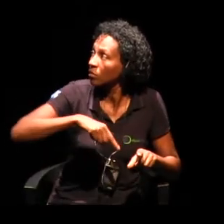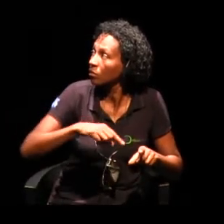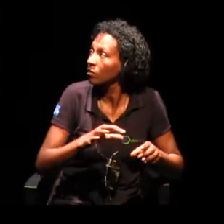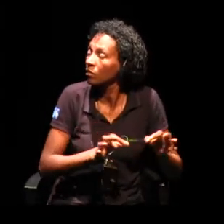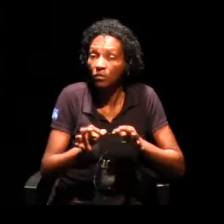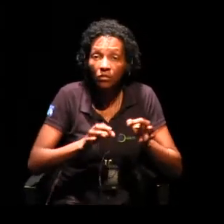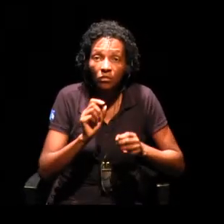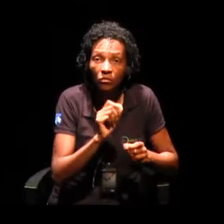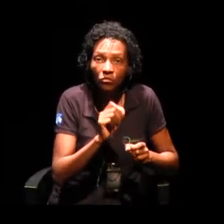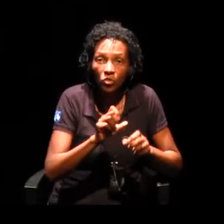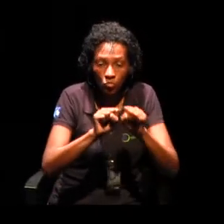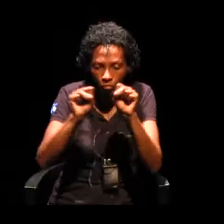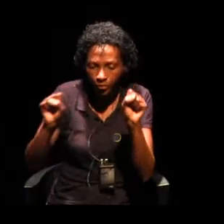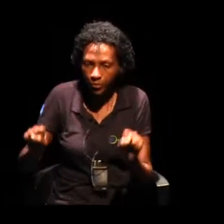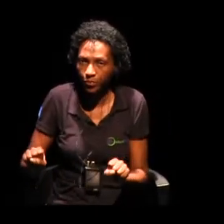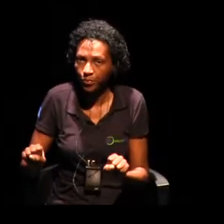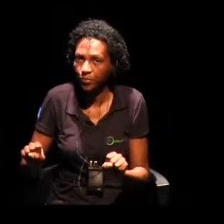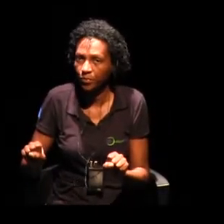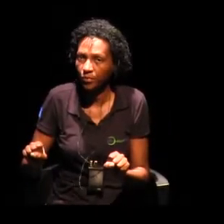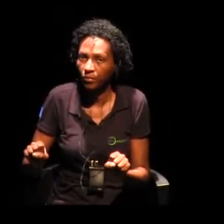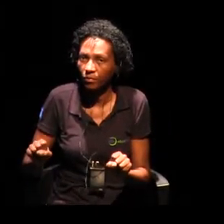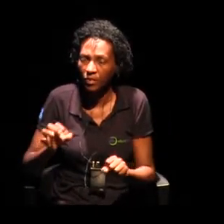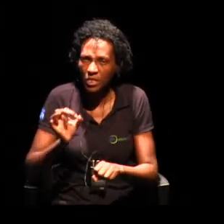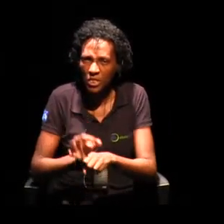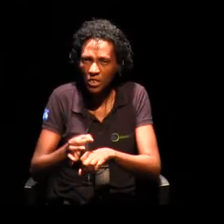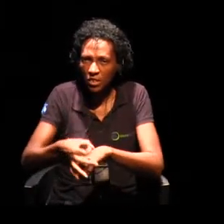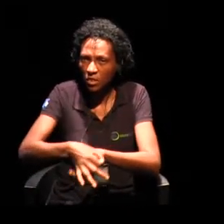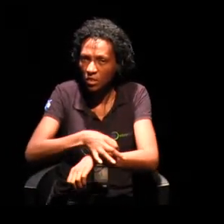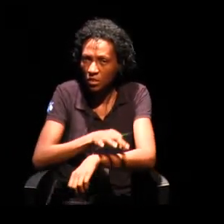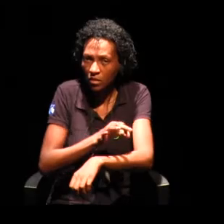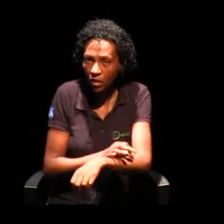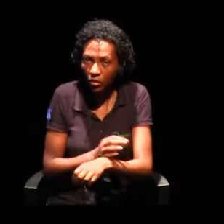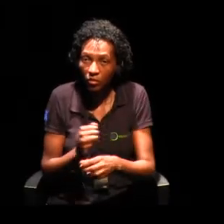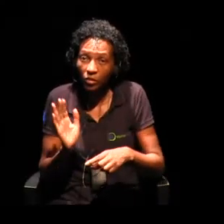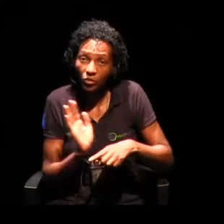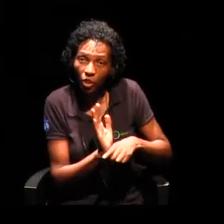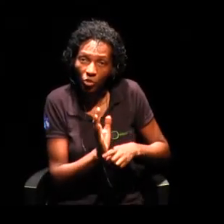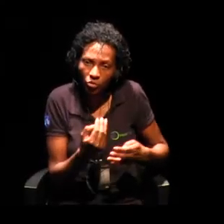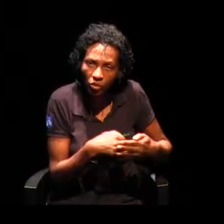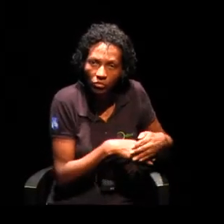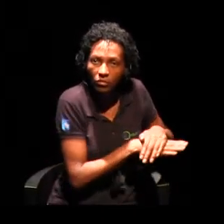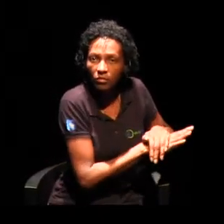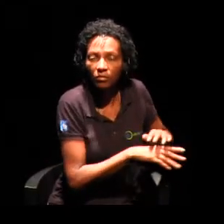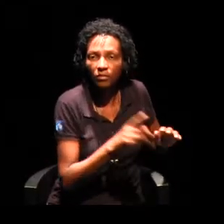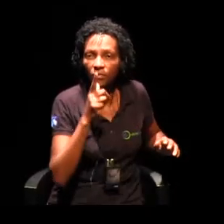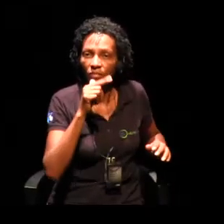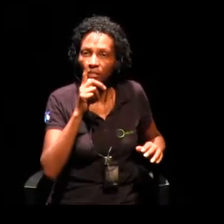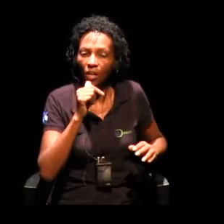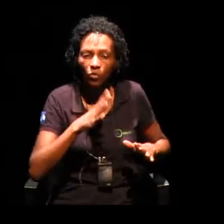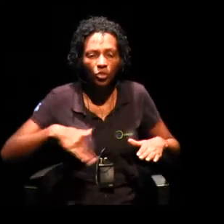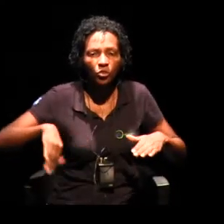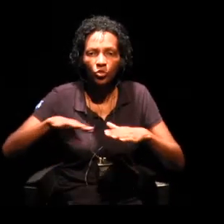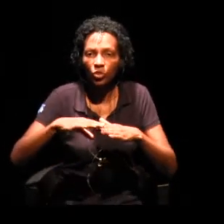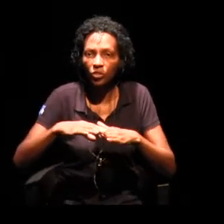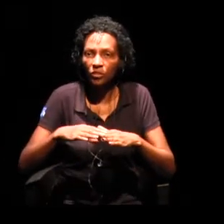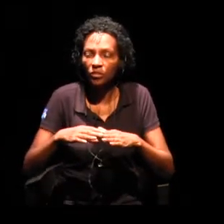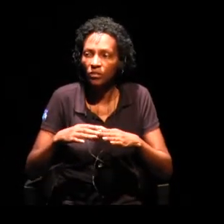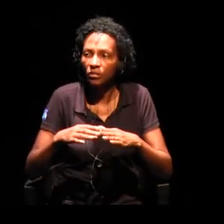também o que nós fizemos foi criar um sistema de células de retenção de água.